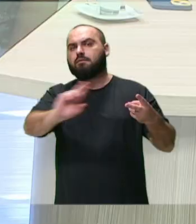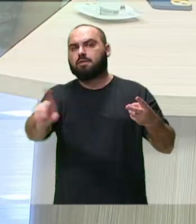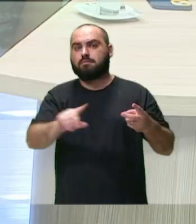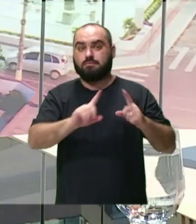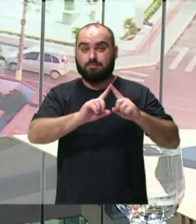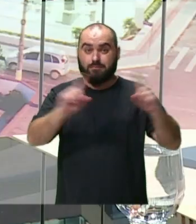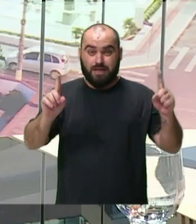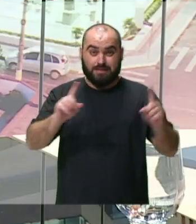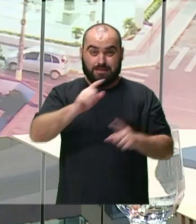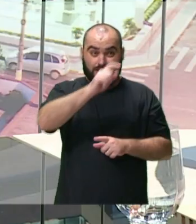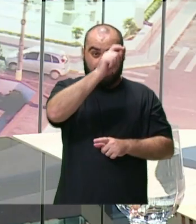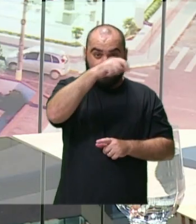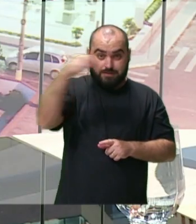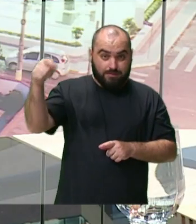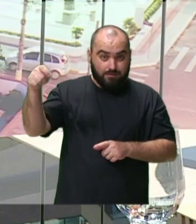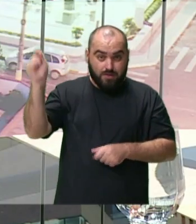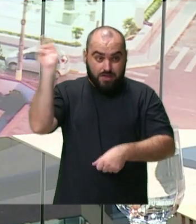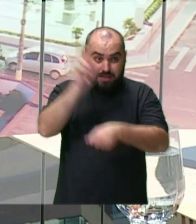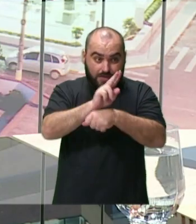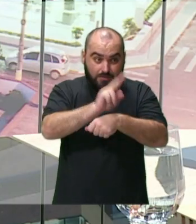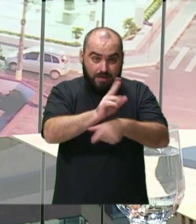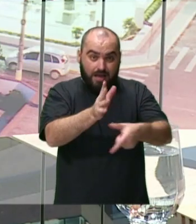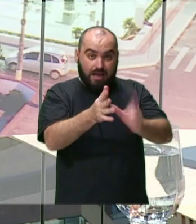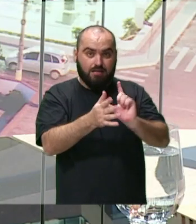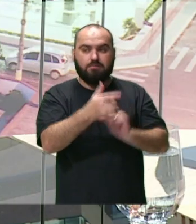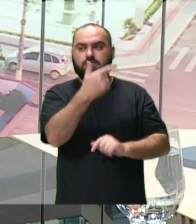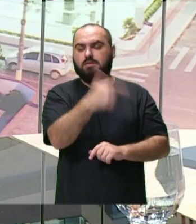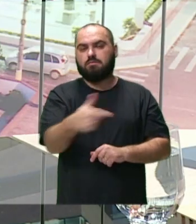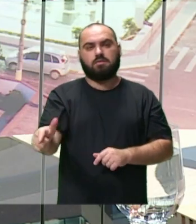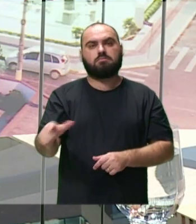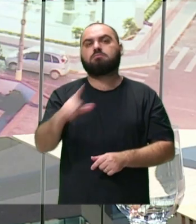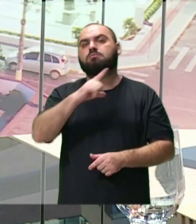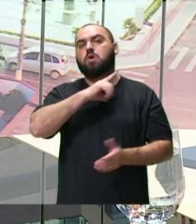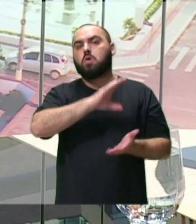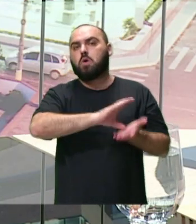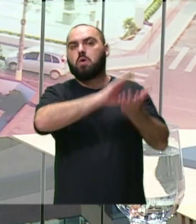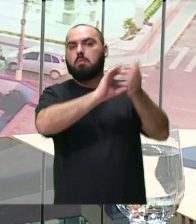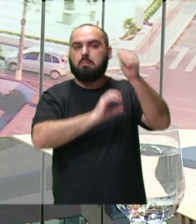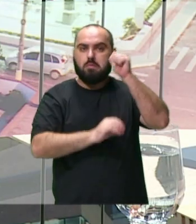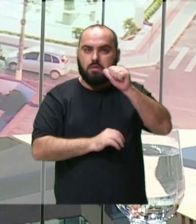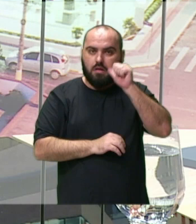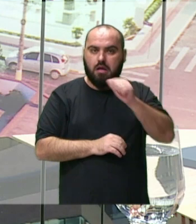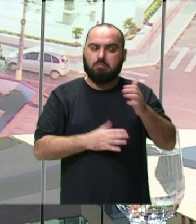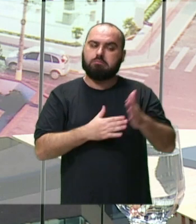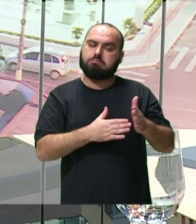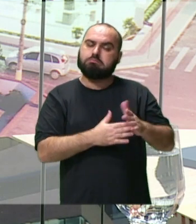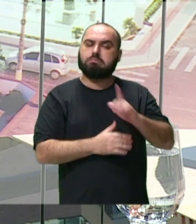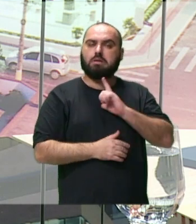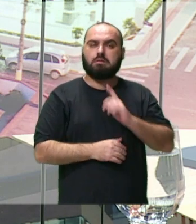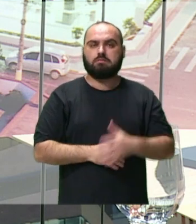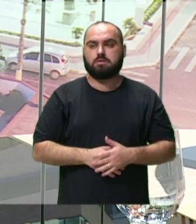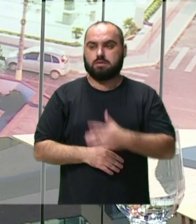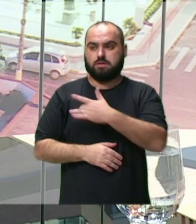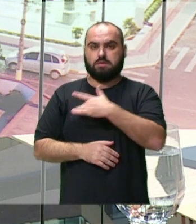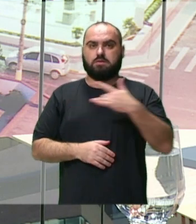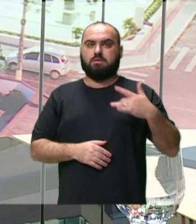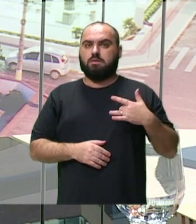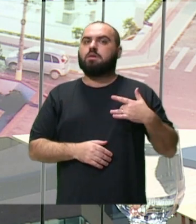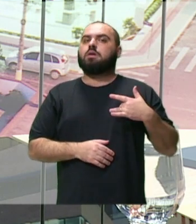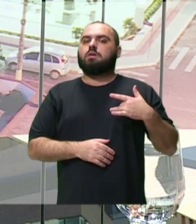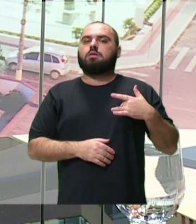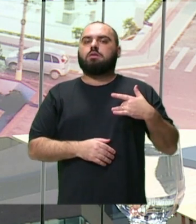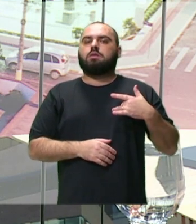uma associação preventiva nós não temos. Nós temos o Conselho da Mulher, mas trabalha de forma limitada. Na saúde, nós temos